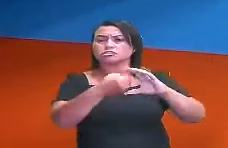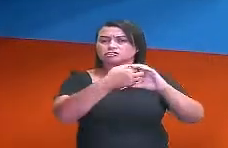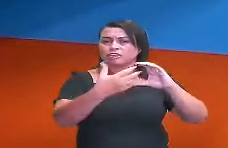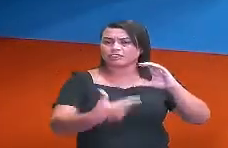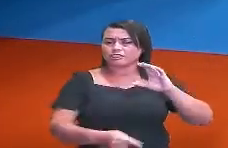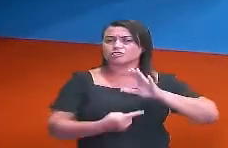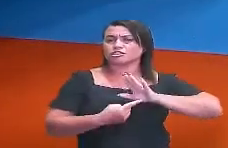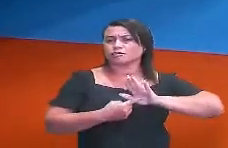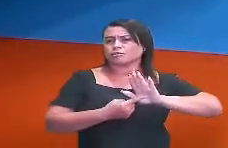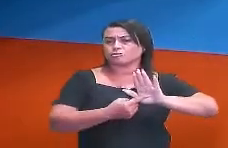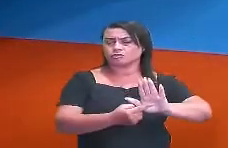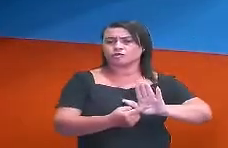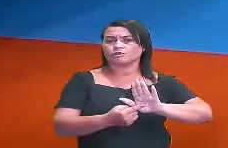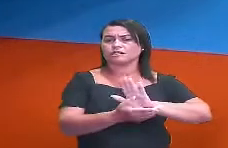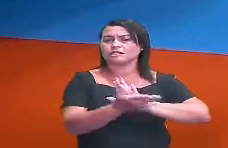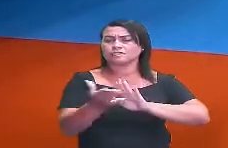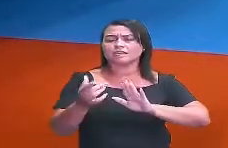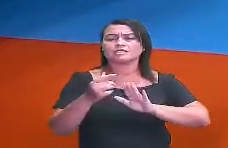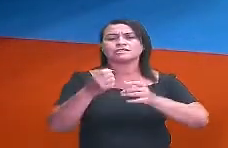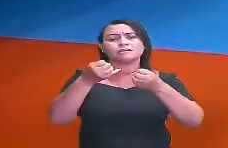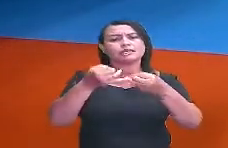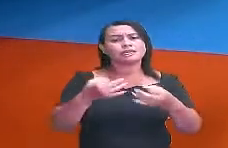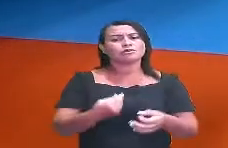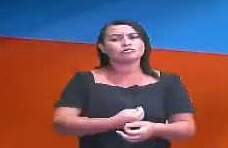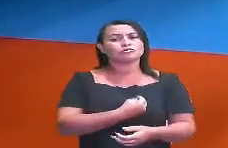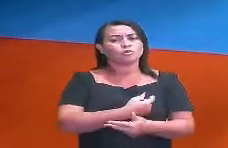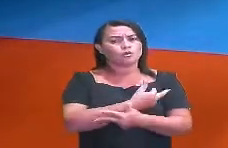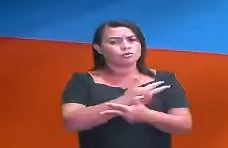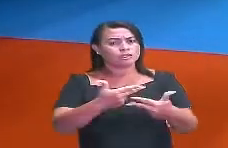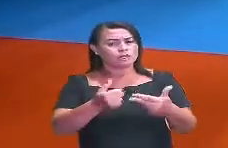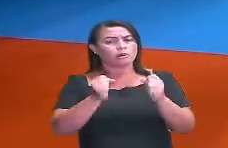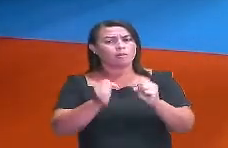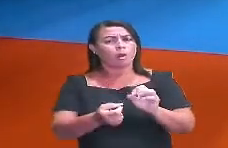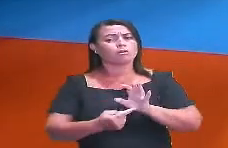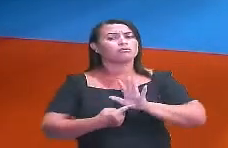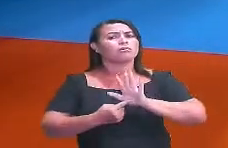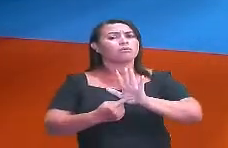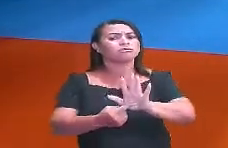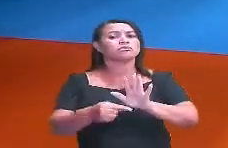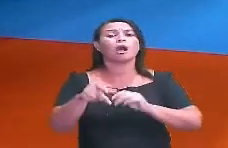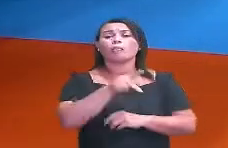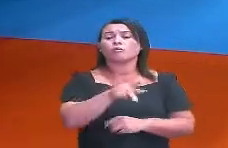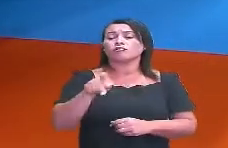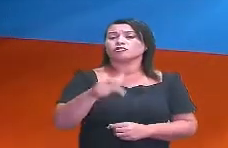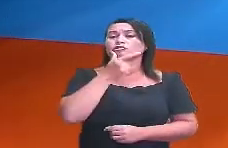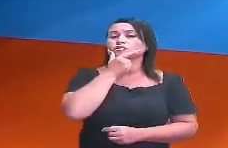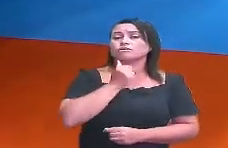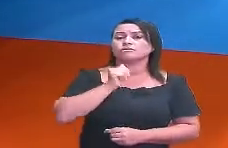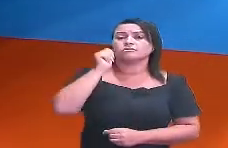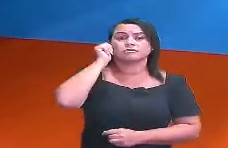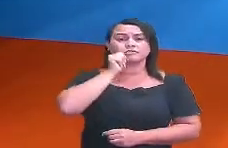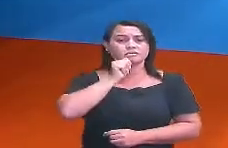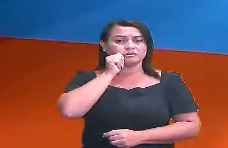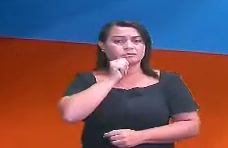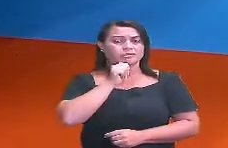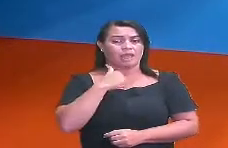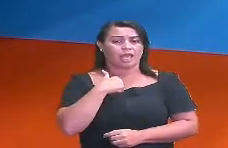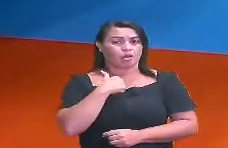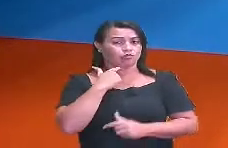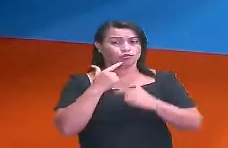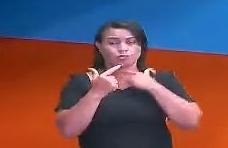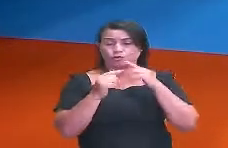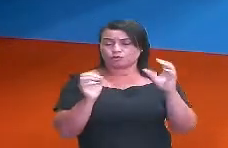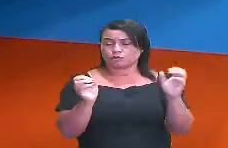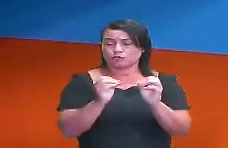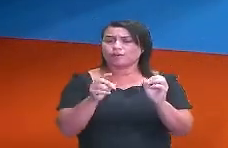nós trouxemos a respeito desses organismos, levem até o seu professor, levem até a sua professora. Eu não tenho dúvida